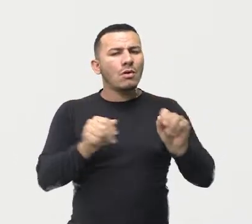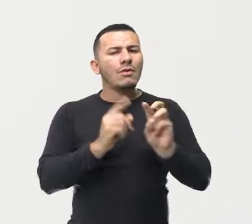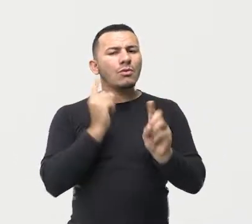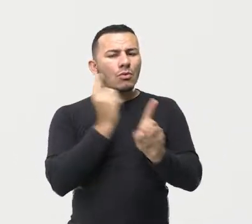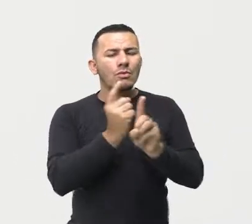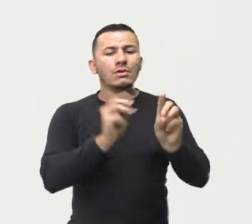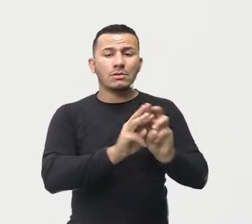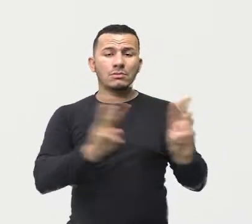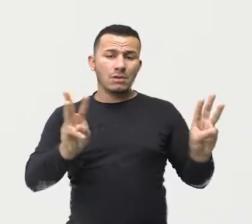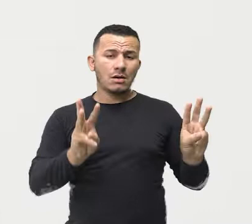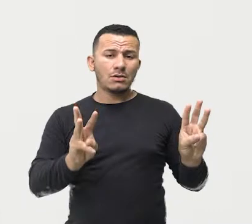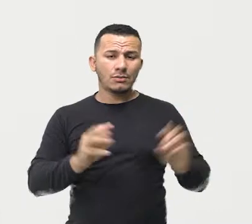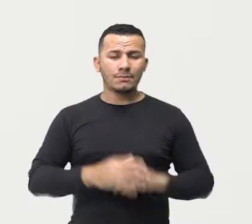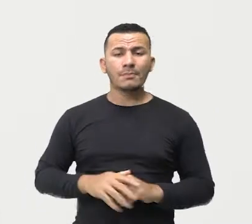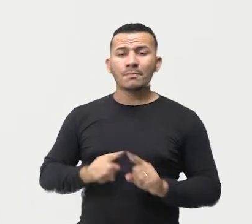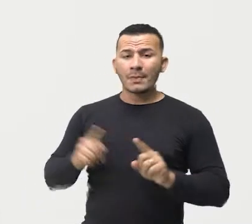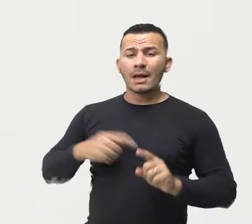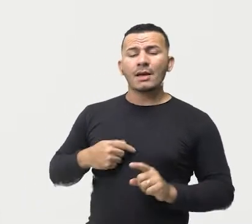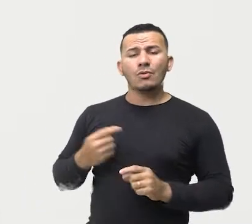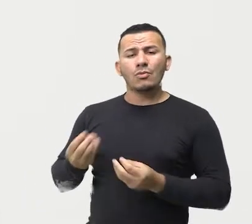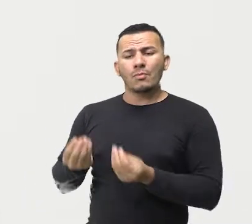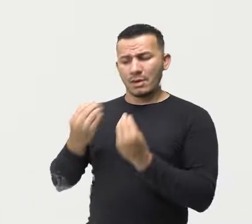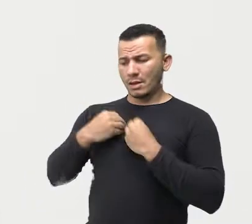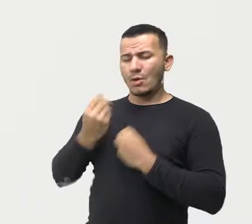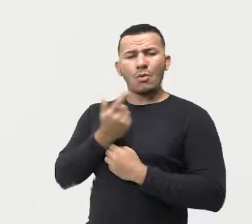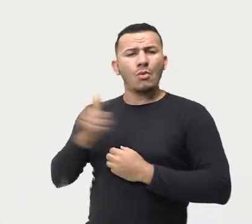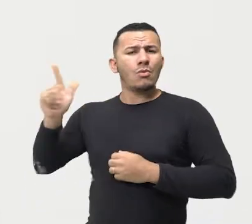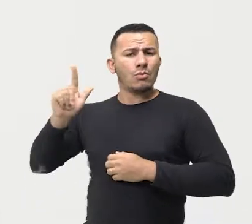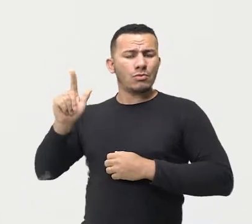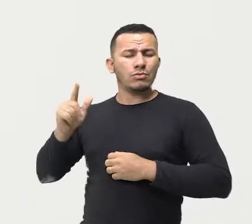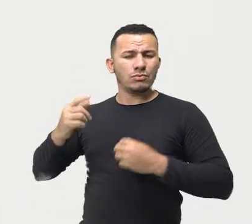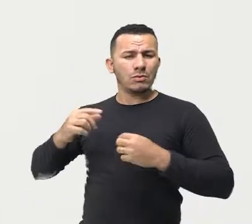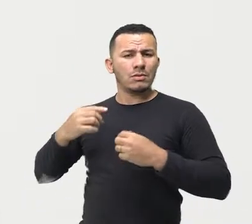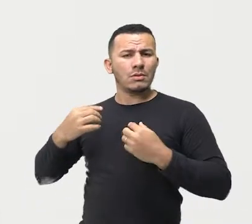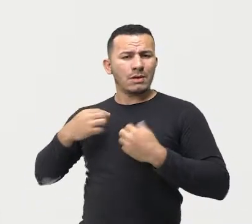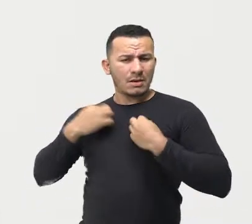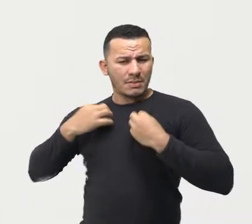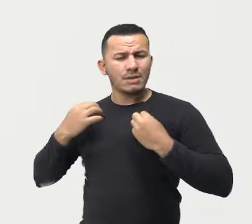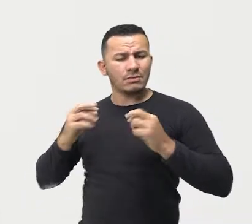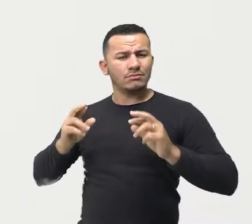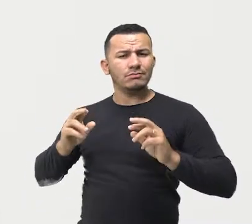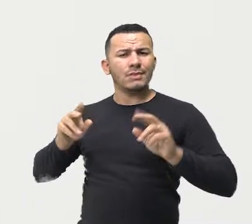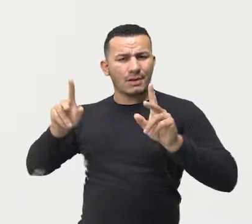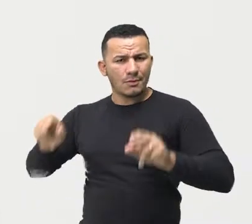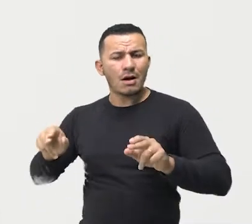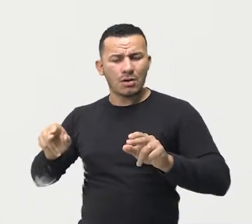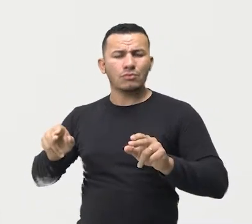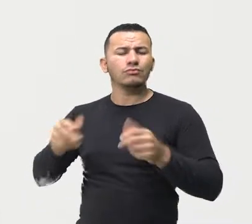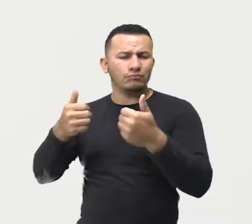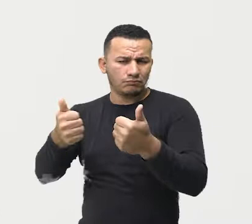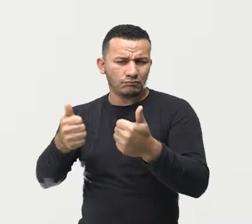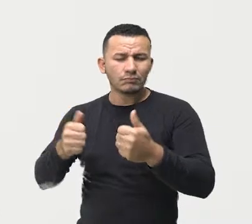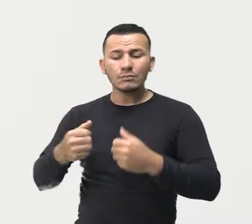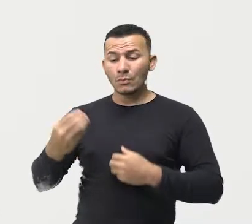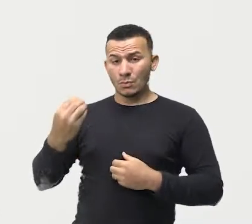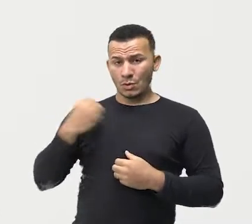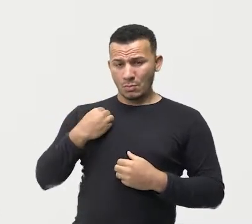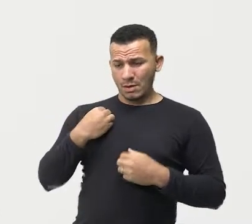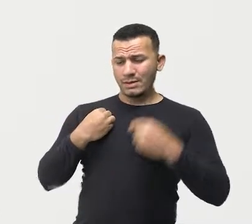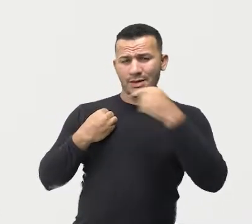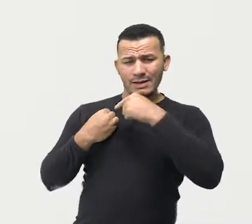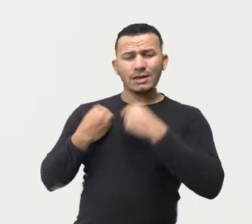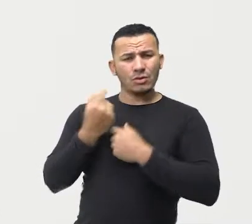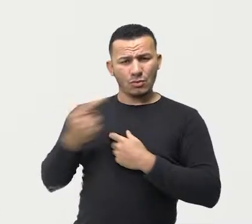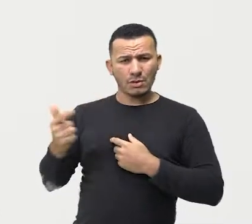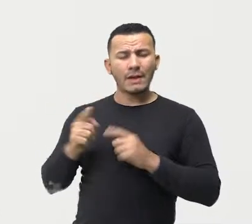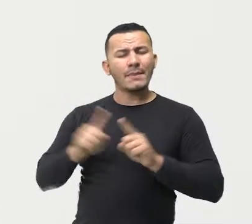porém recebi outro produto igual desta vez sem a mancha mas